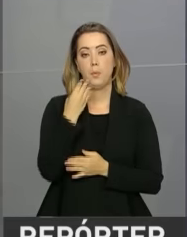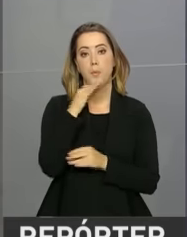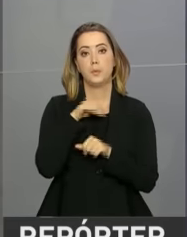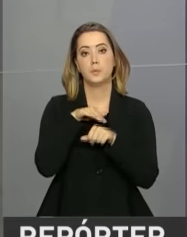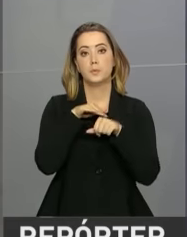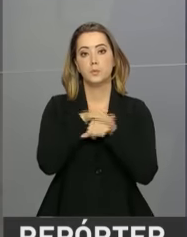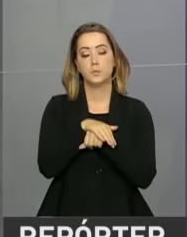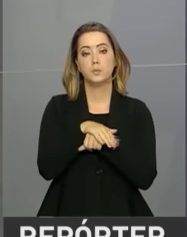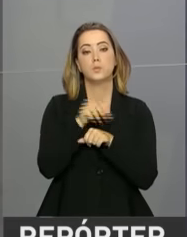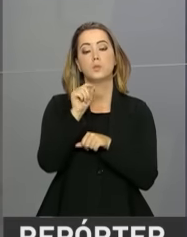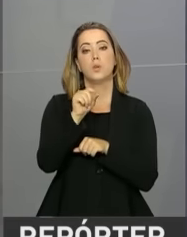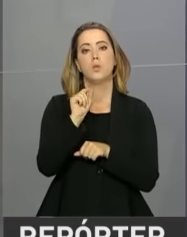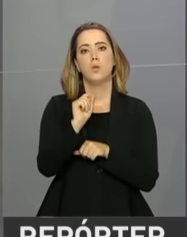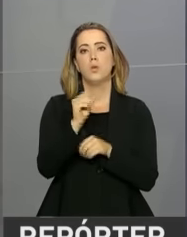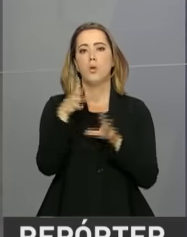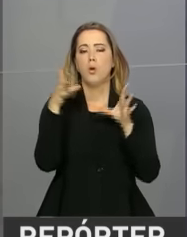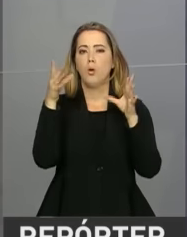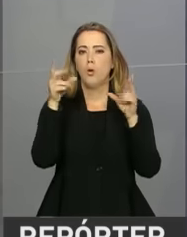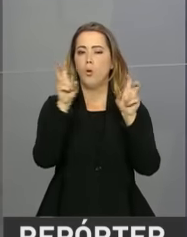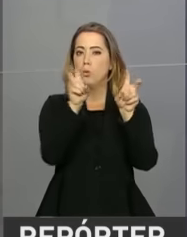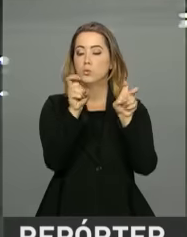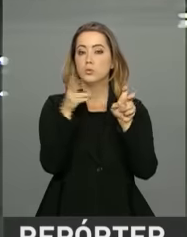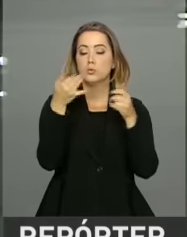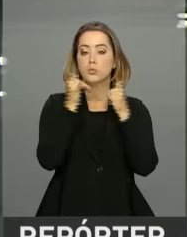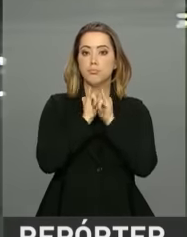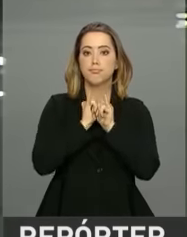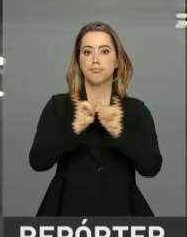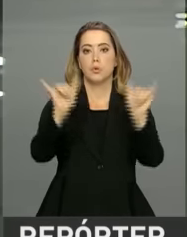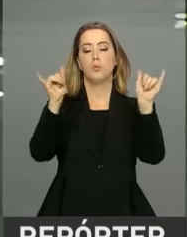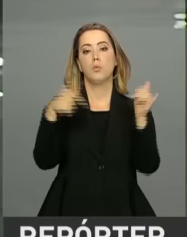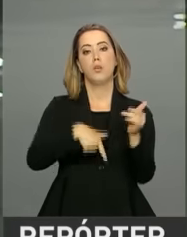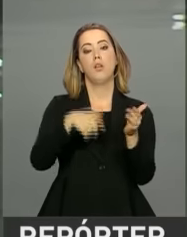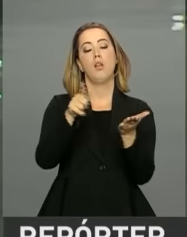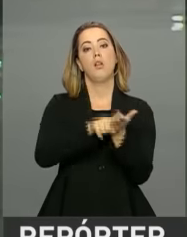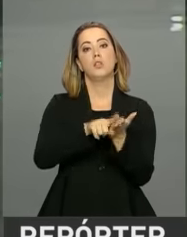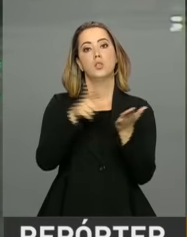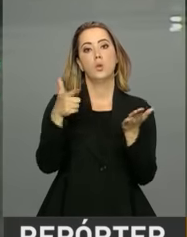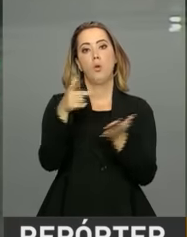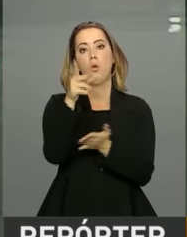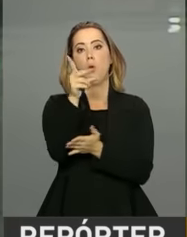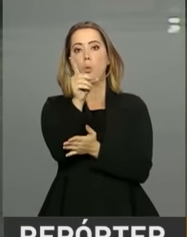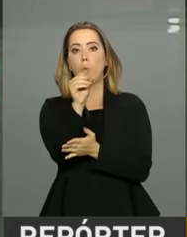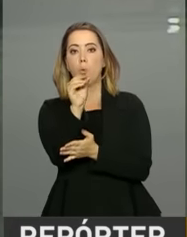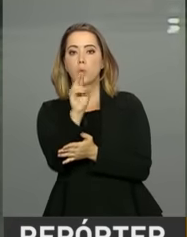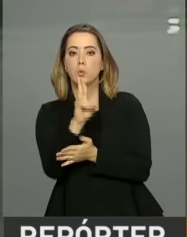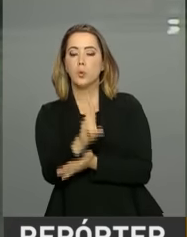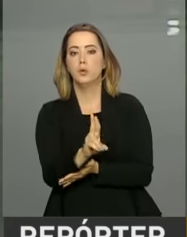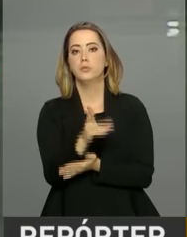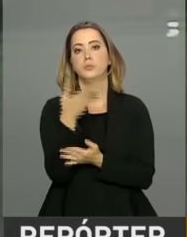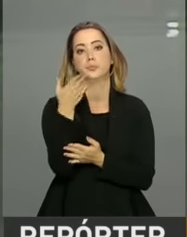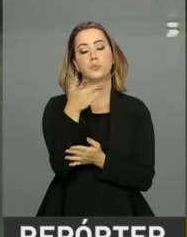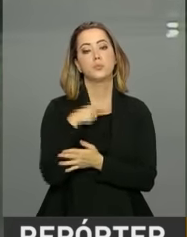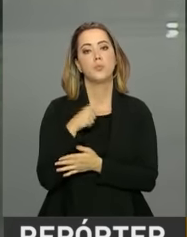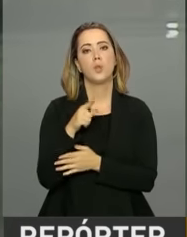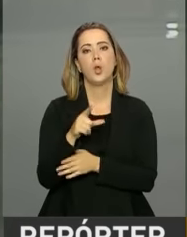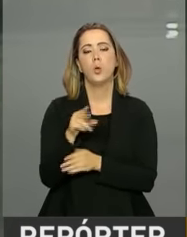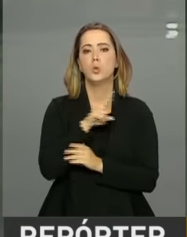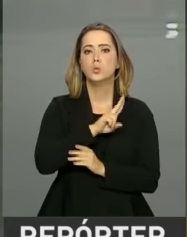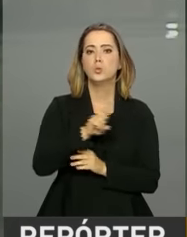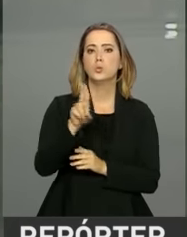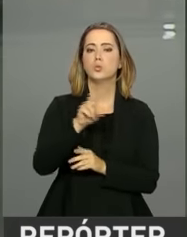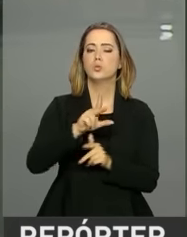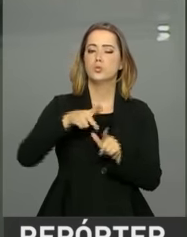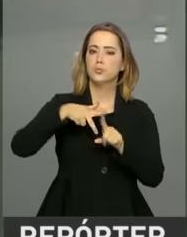noite Jaime o texto foi publicado na edição desta sexta-feira do Diário Oficial da União a chamada reforma